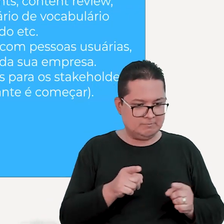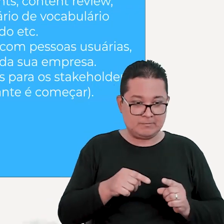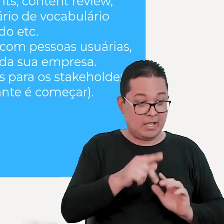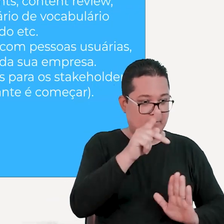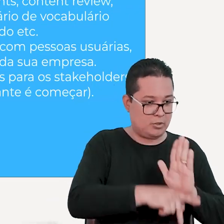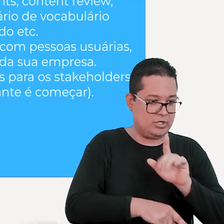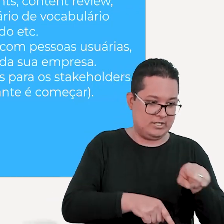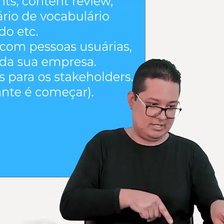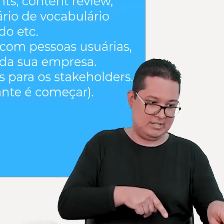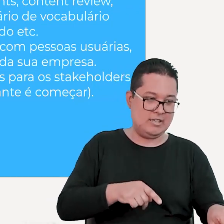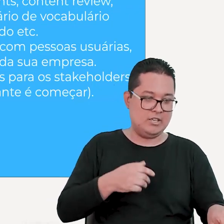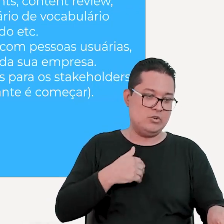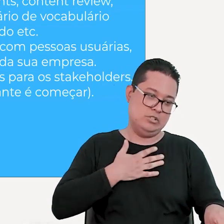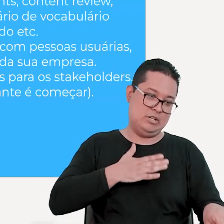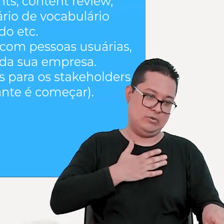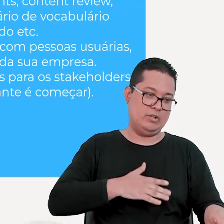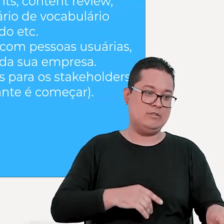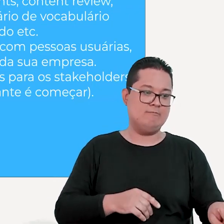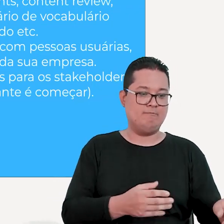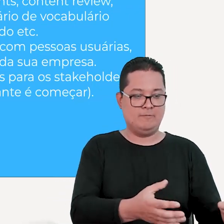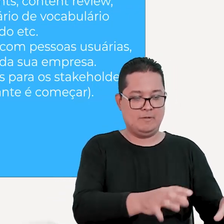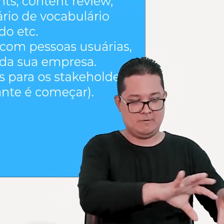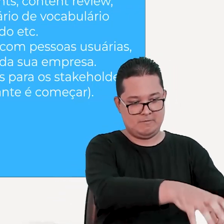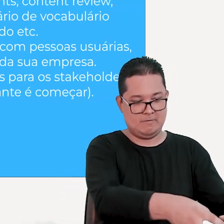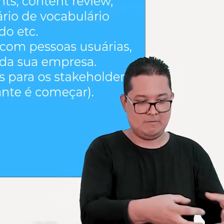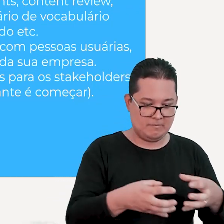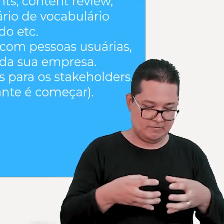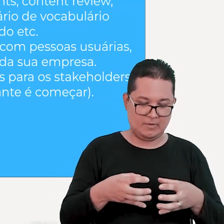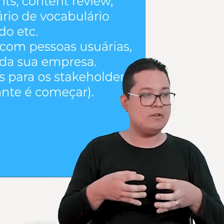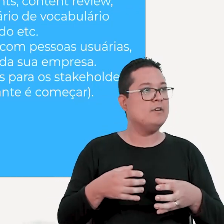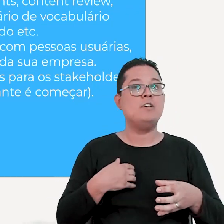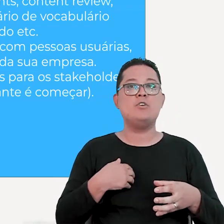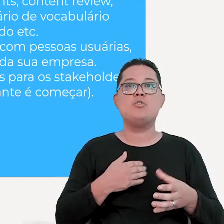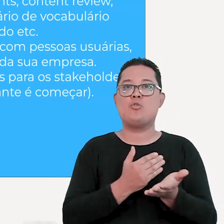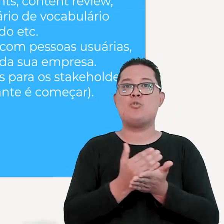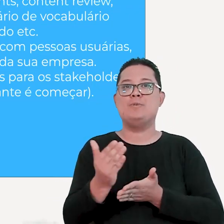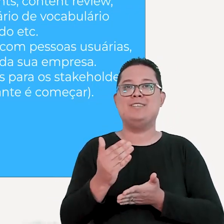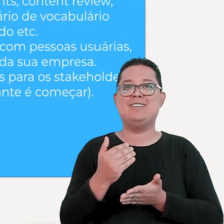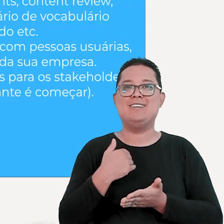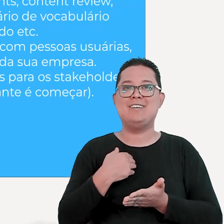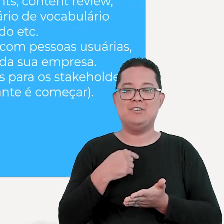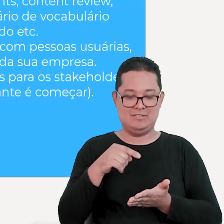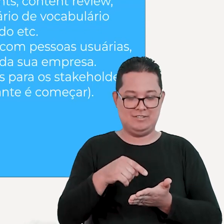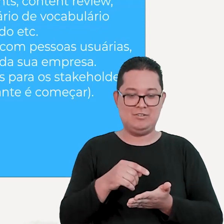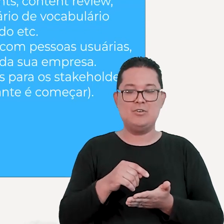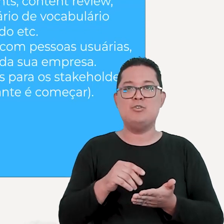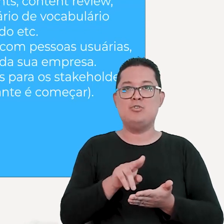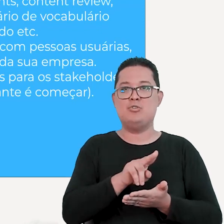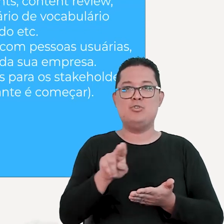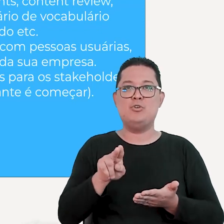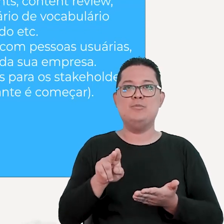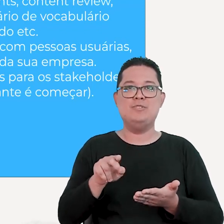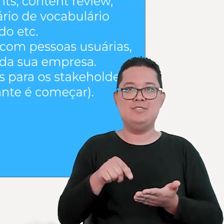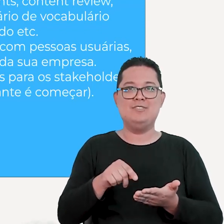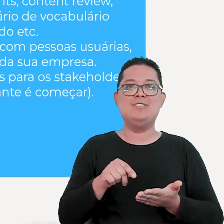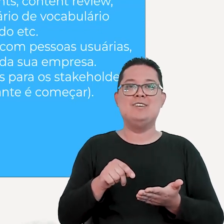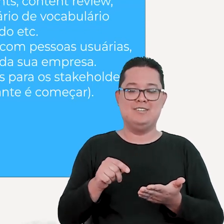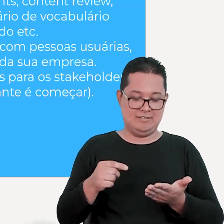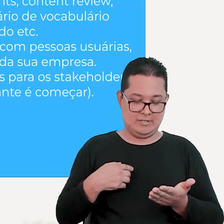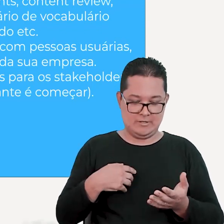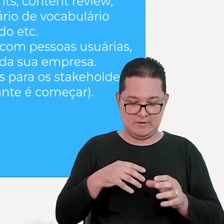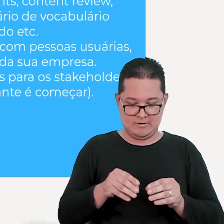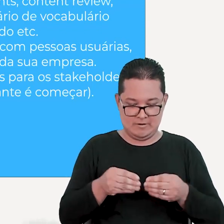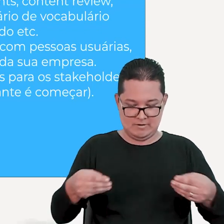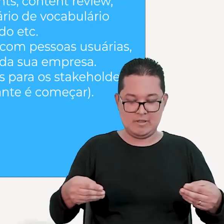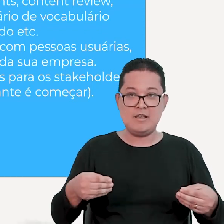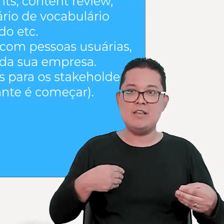eu vou começar a testar esse projeto. Eu fiz até, eu não me esqueço disso até hoje, foi o texto marca-texto, que é esse highlights. Eu criei no